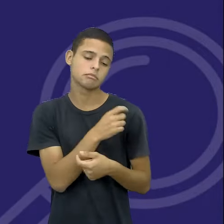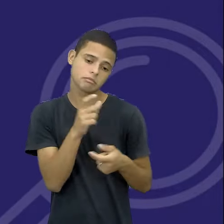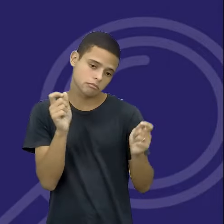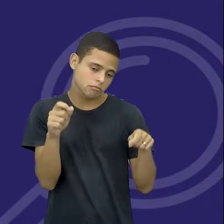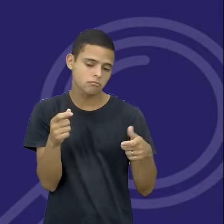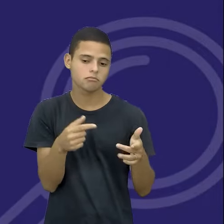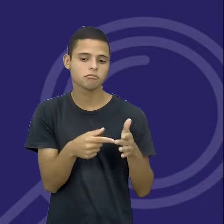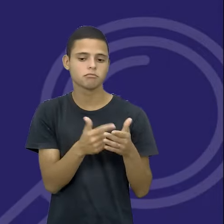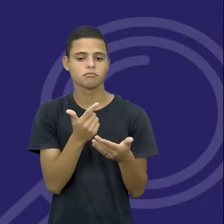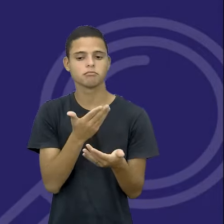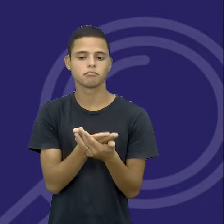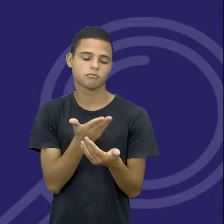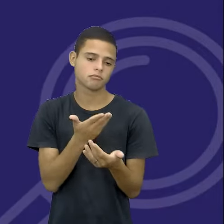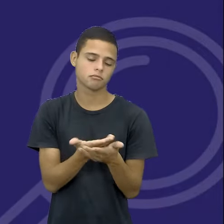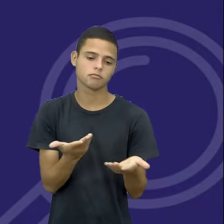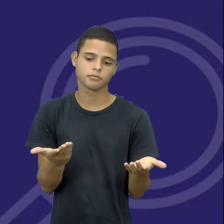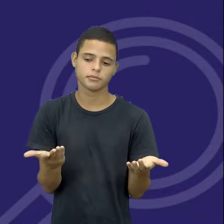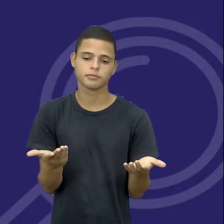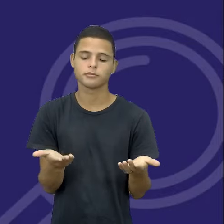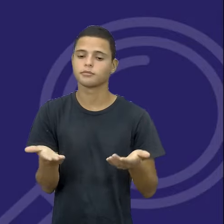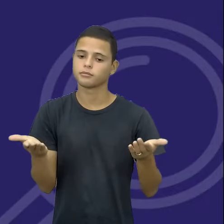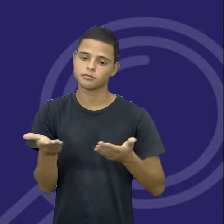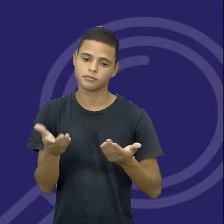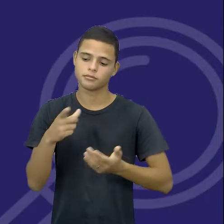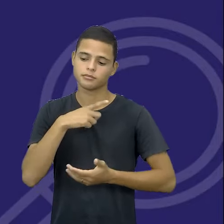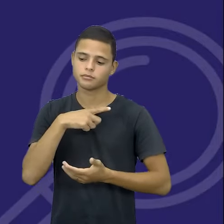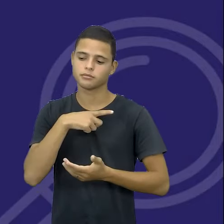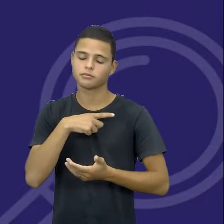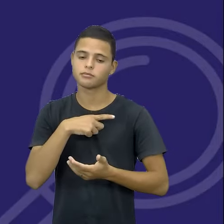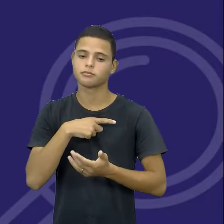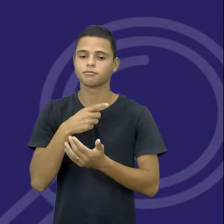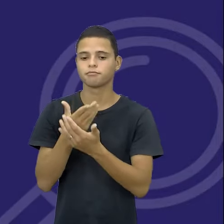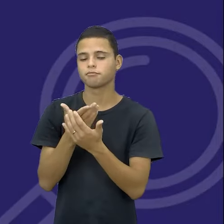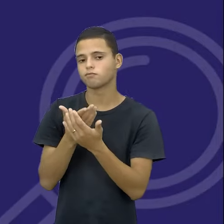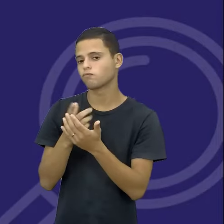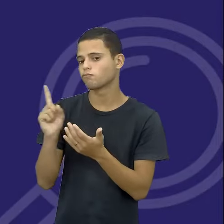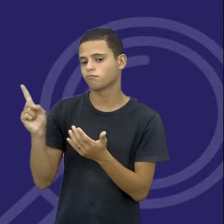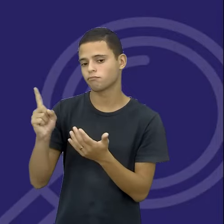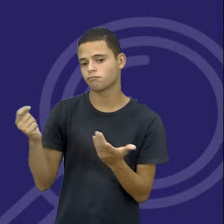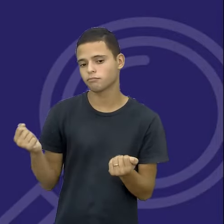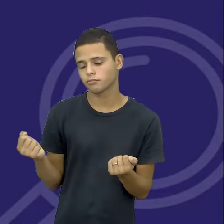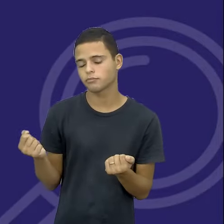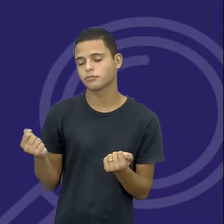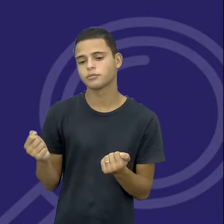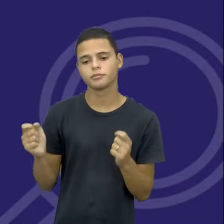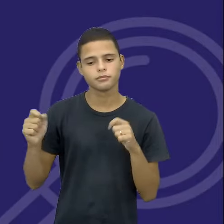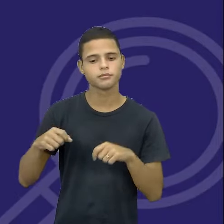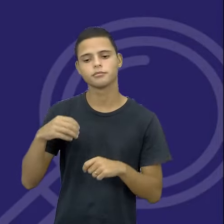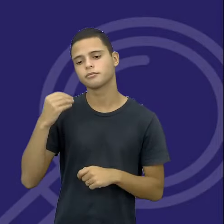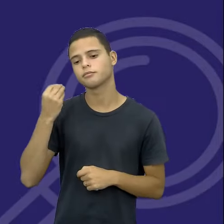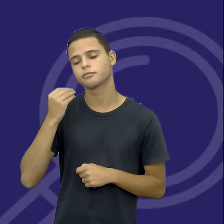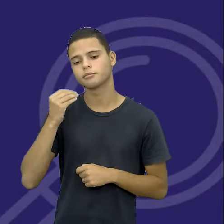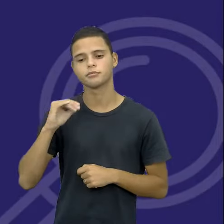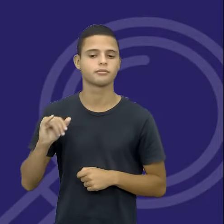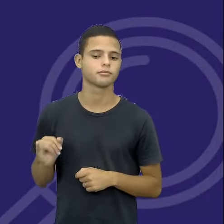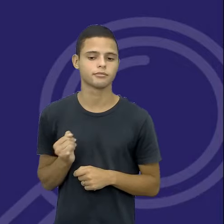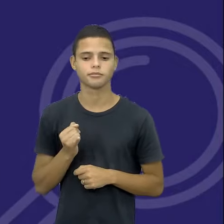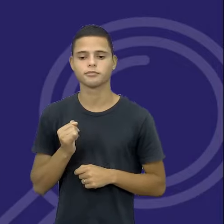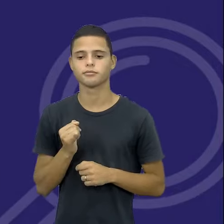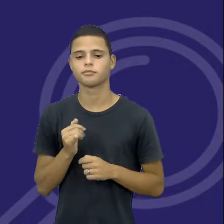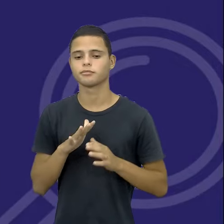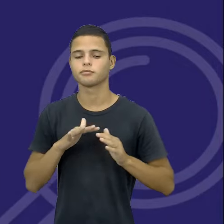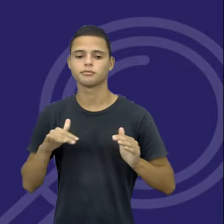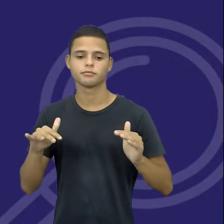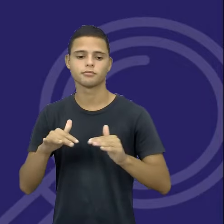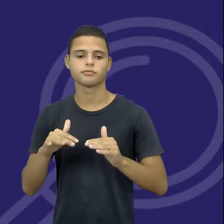primeira aula que fosse, né? Agora tem estudantes que não. Mas de tudo isso a gente pode aproveitar, né? Todos esses momentos na